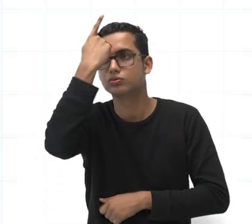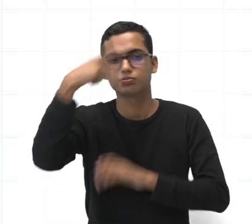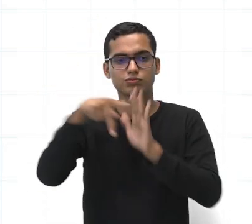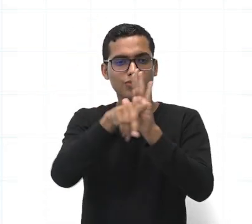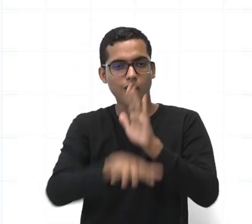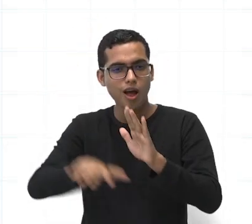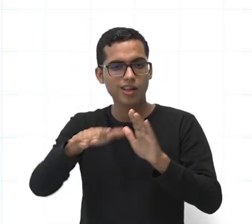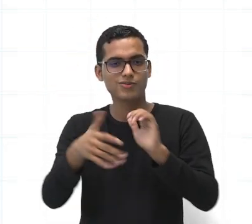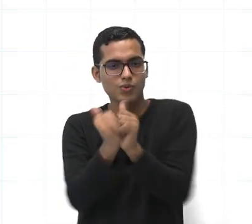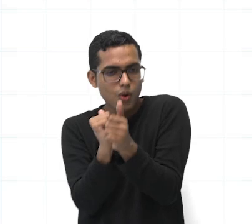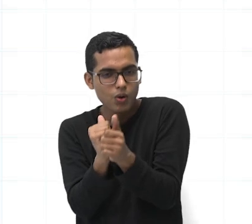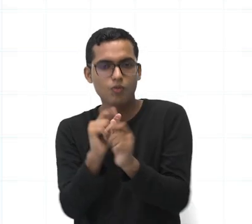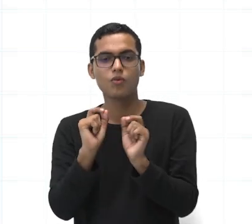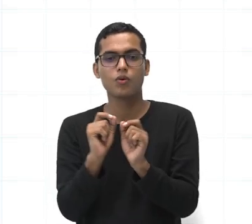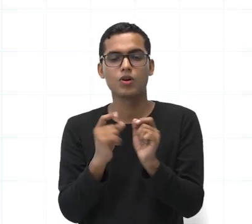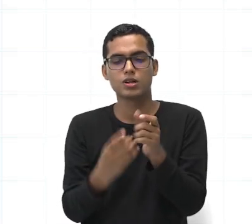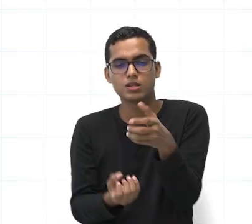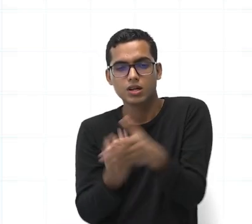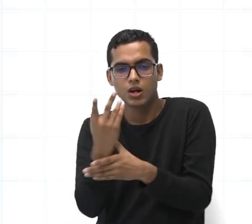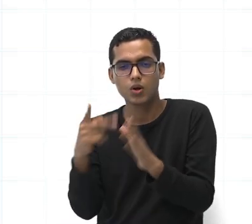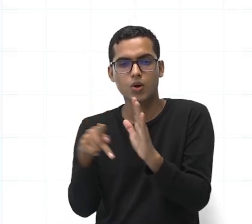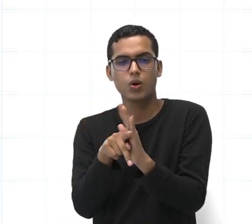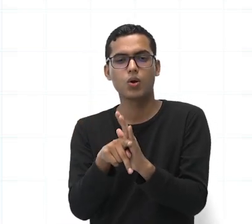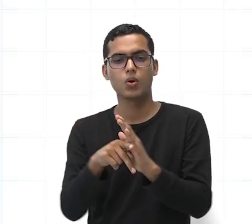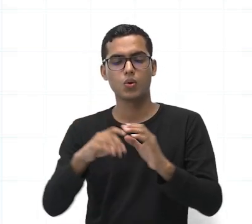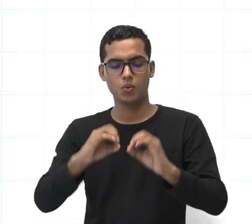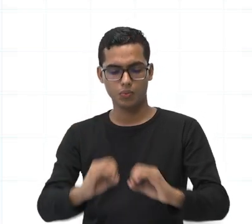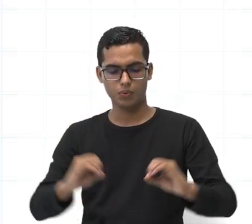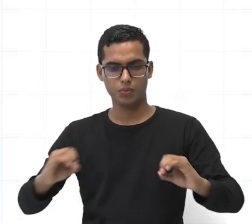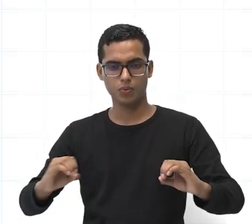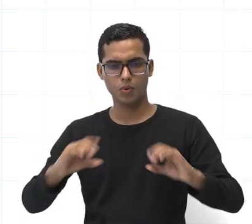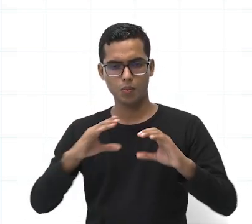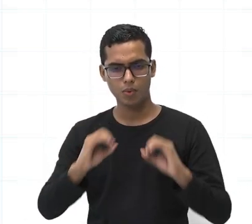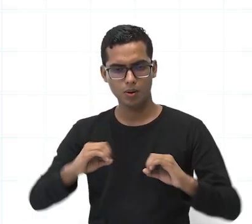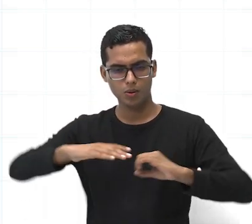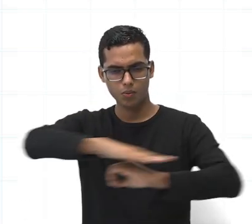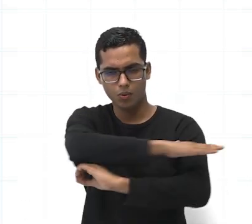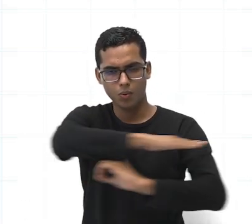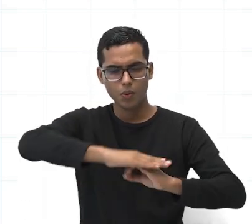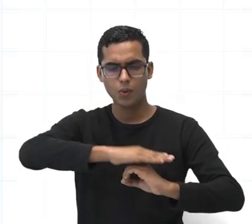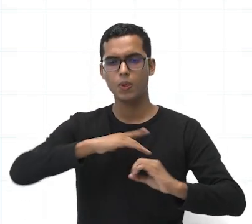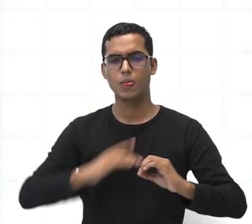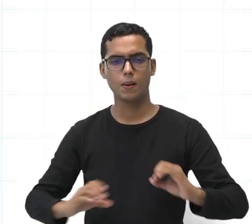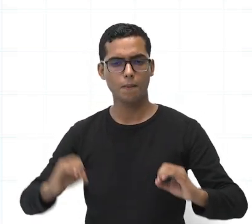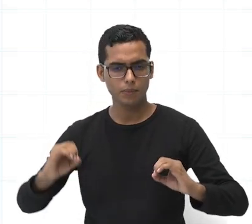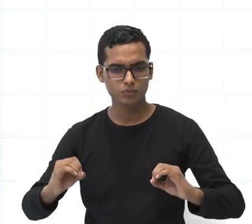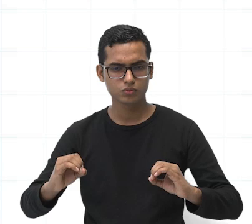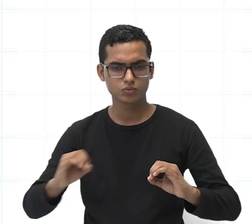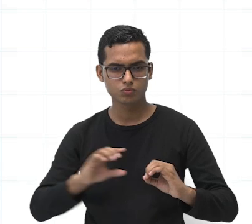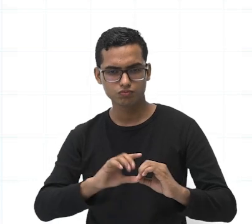de uretano pelo norte-americano Frank Nausworthy, em